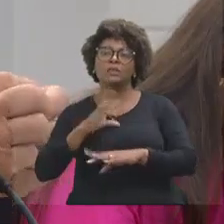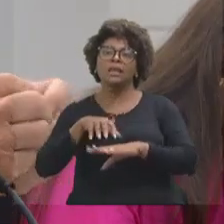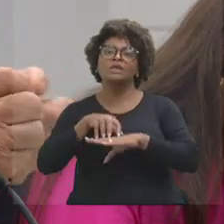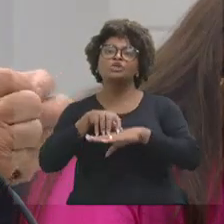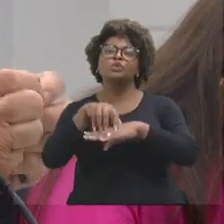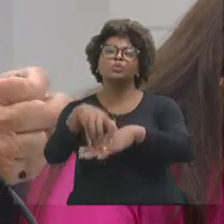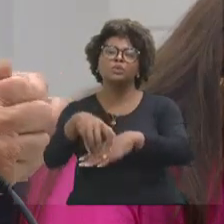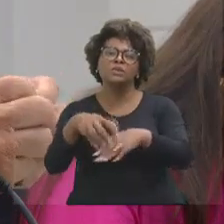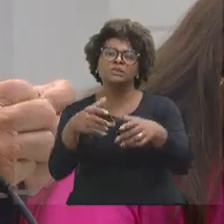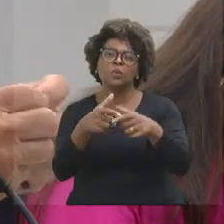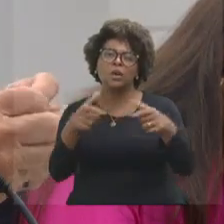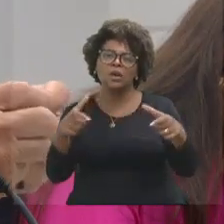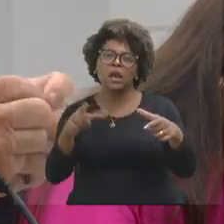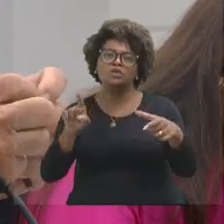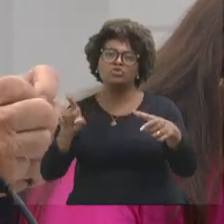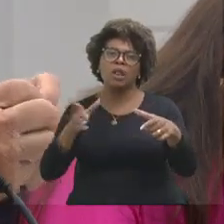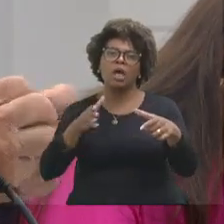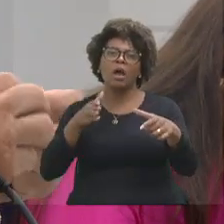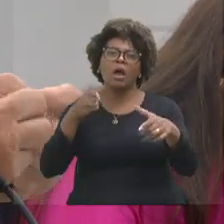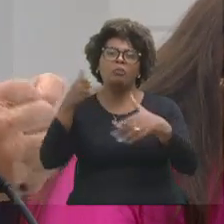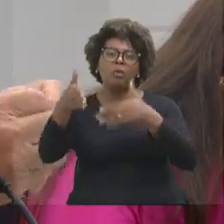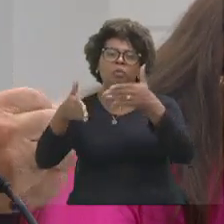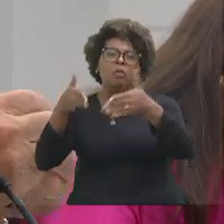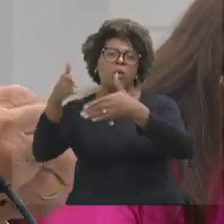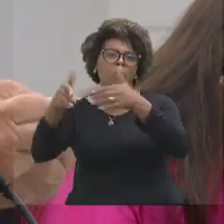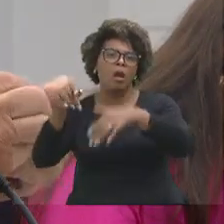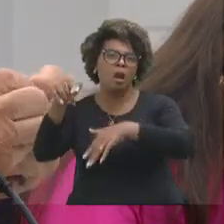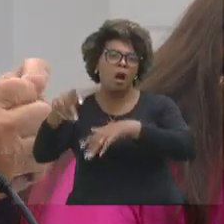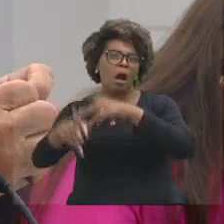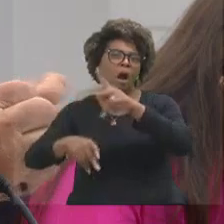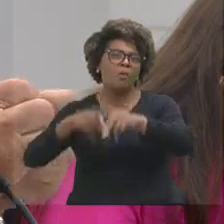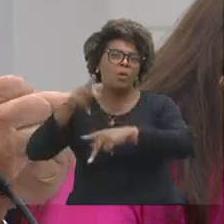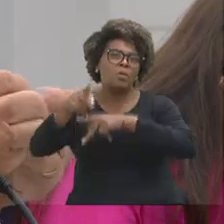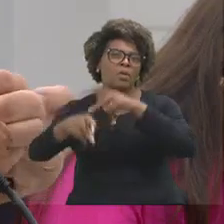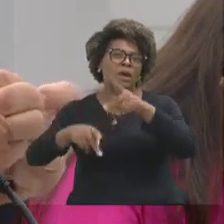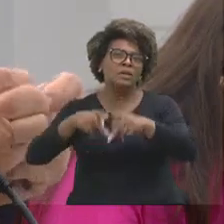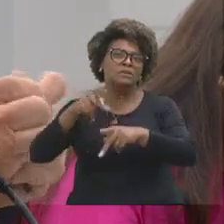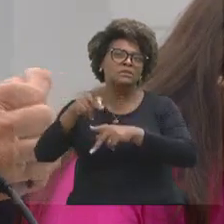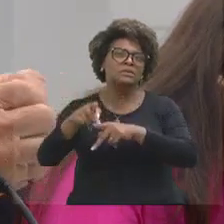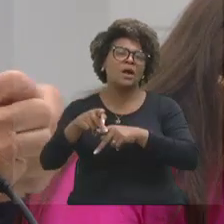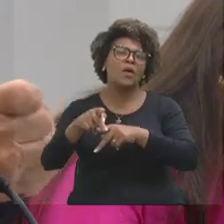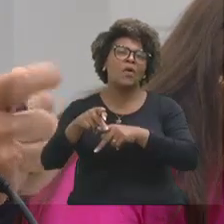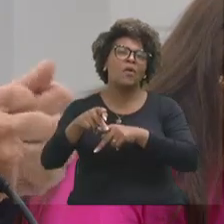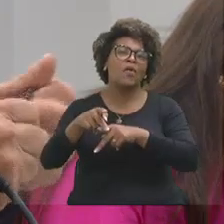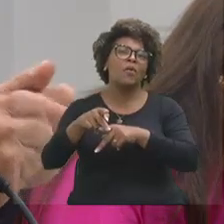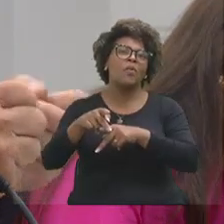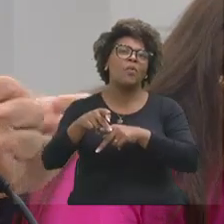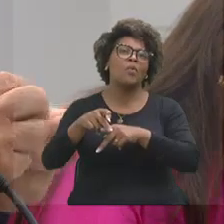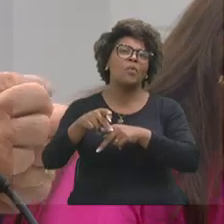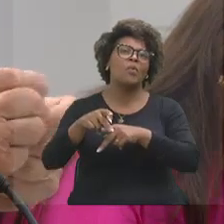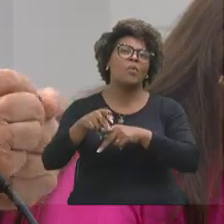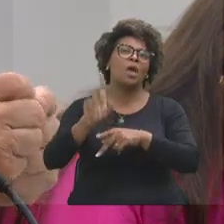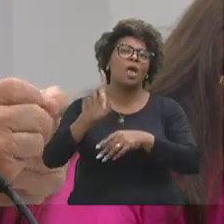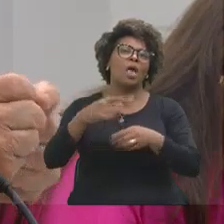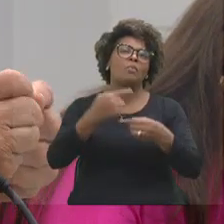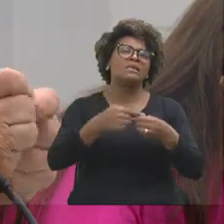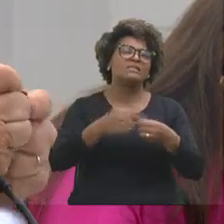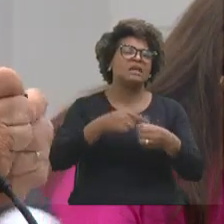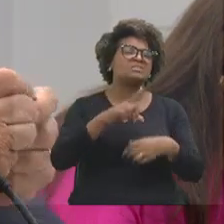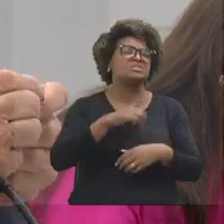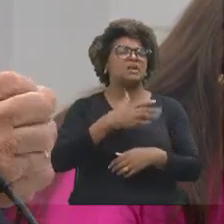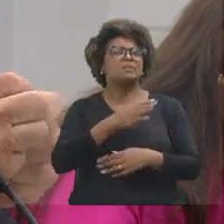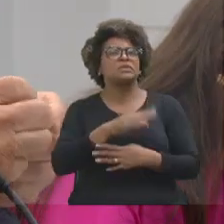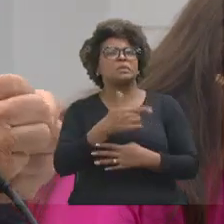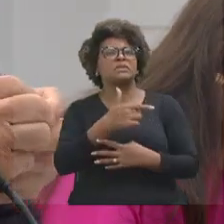né e havia aquela população flutuante Deputado Gil uma cidade 10 12 mil habitantes